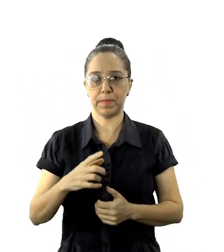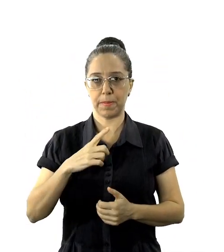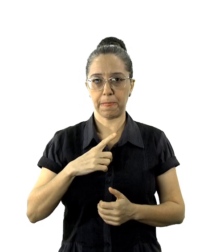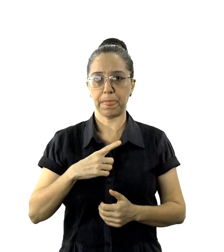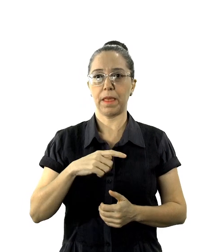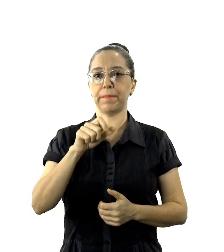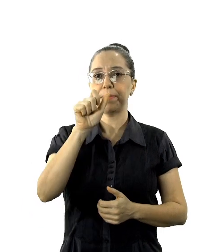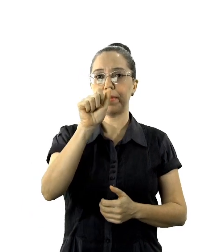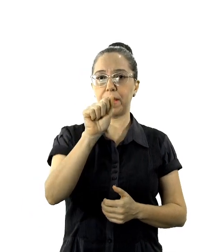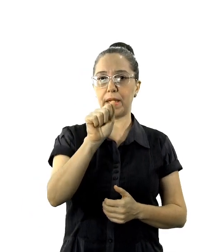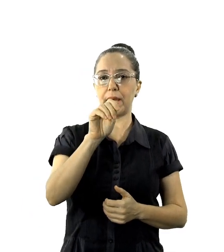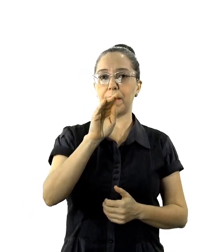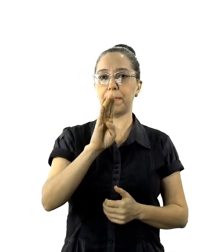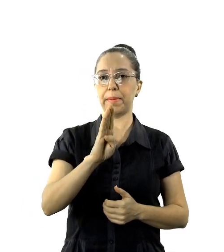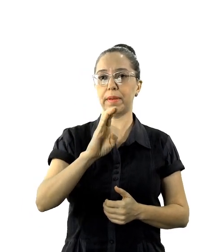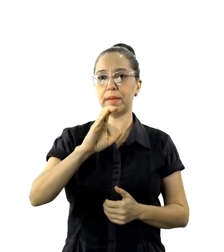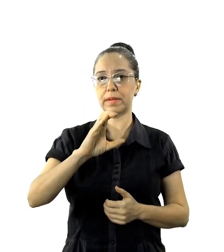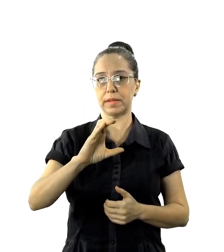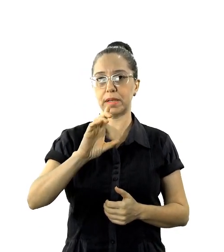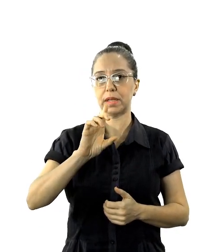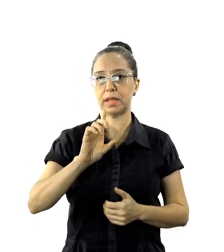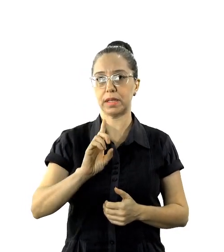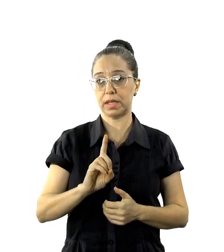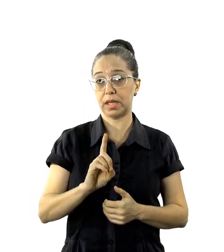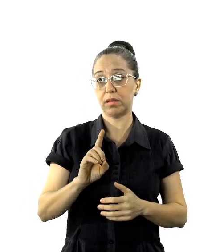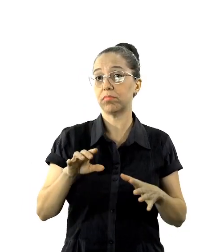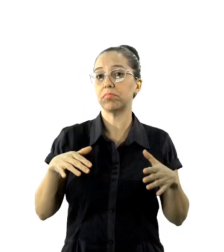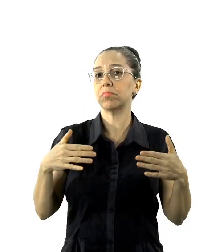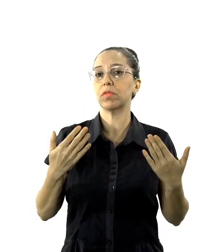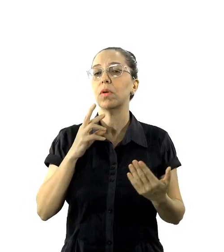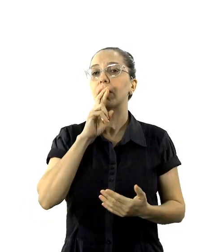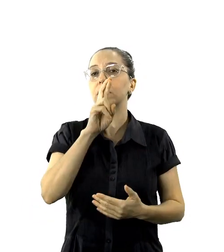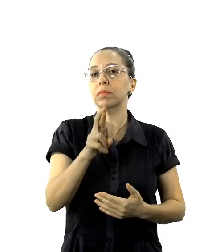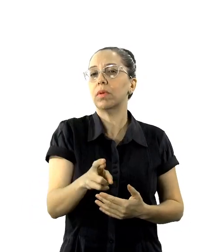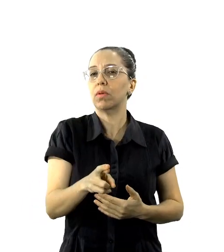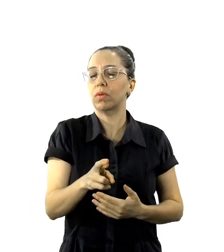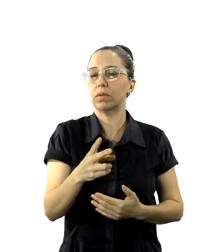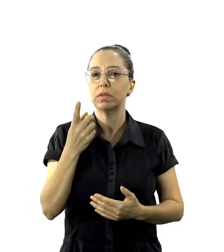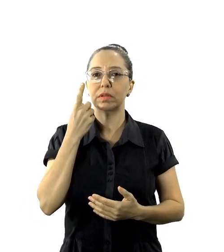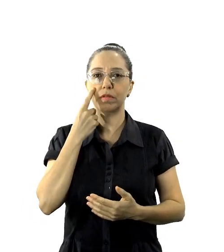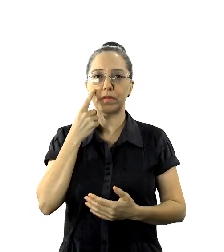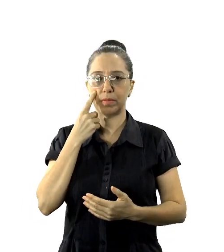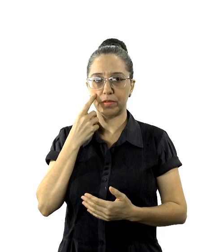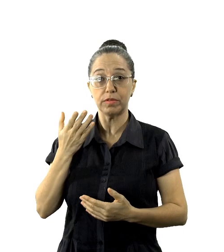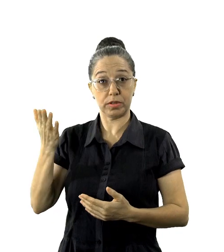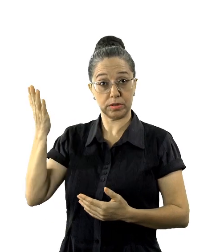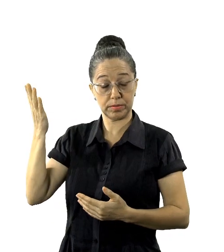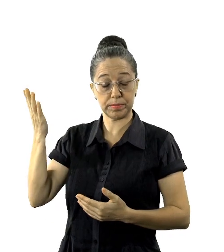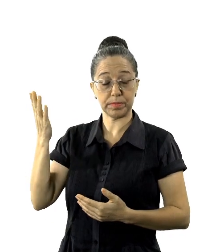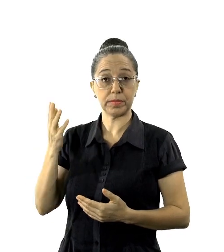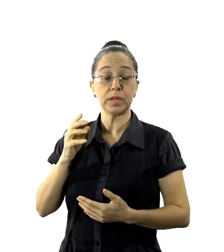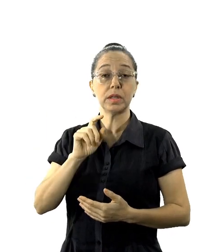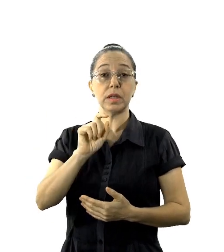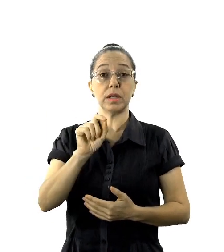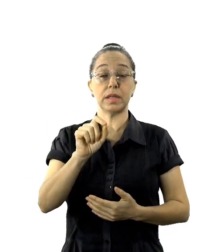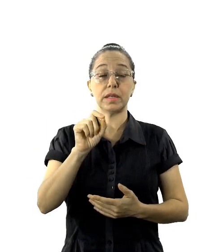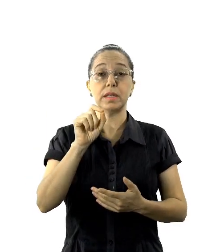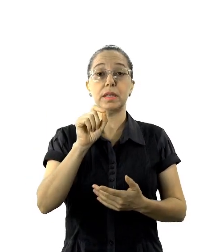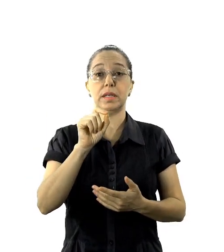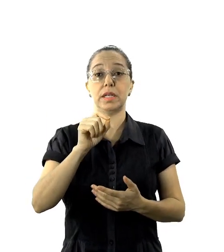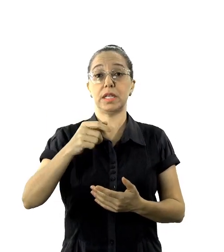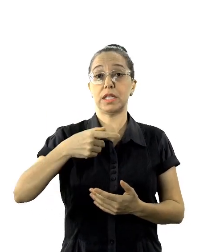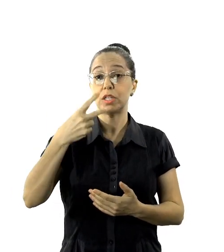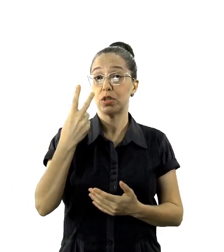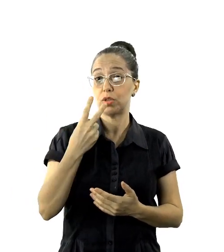opção C, 56 anos e a opção D, 74 anos. Você observou que essa